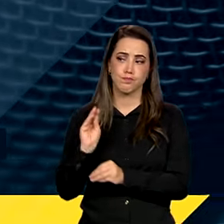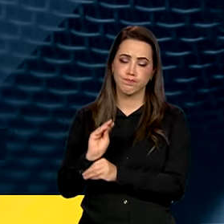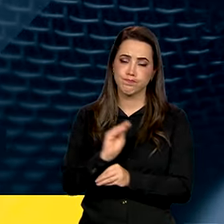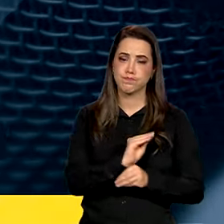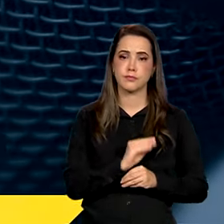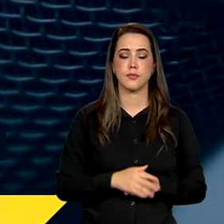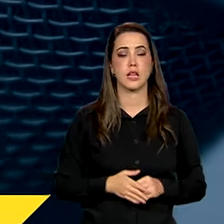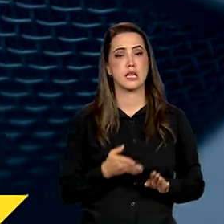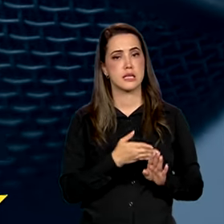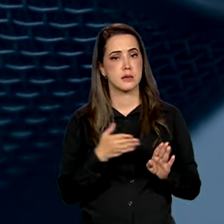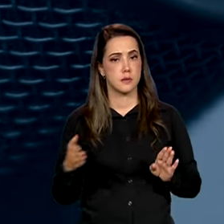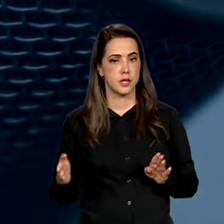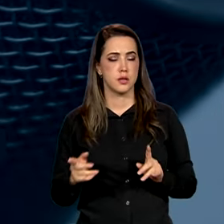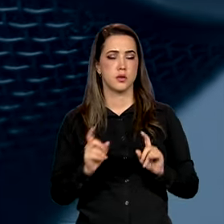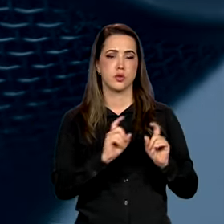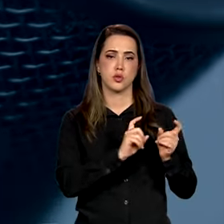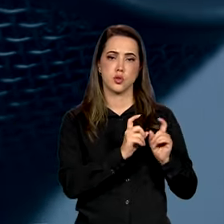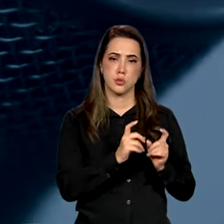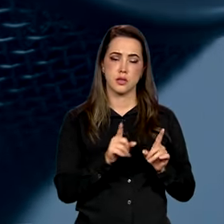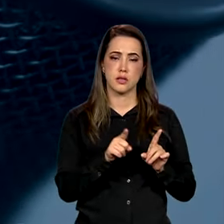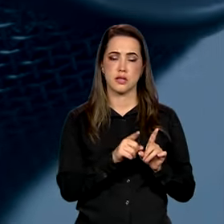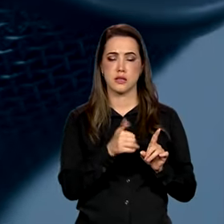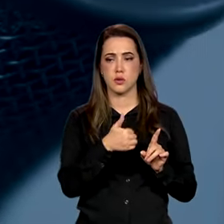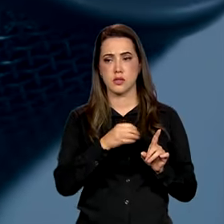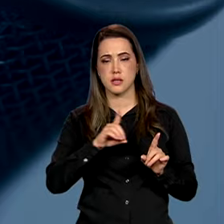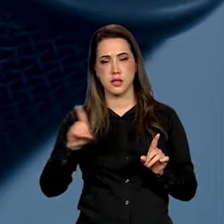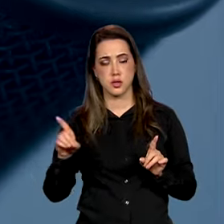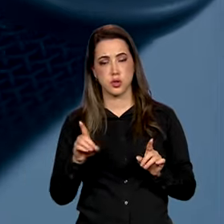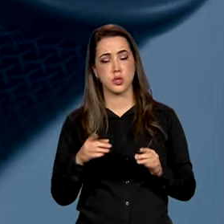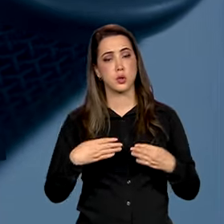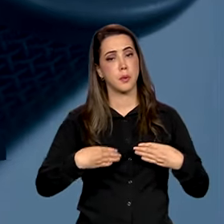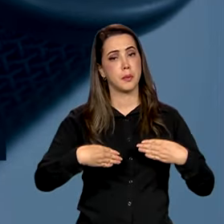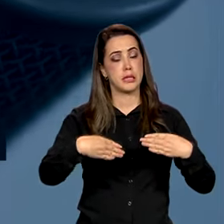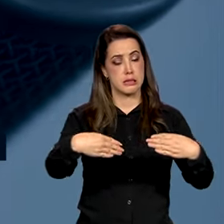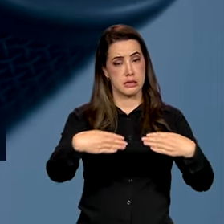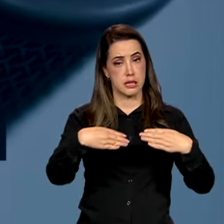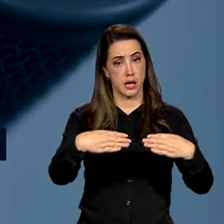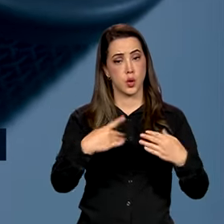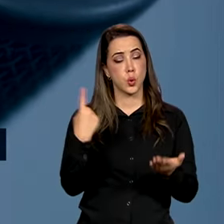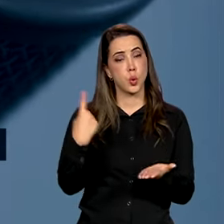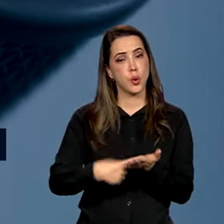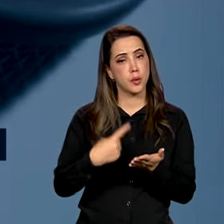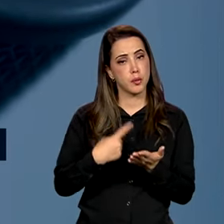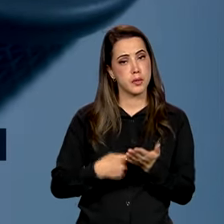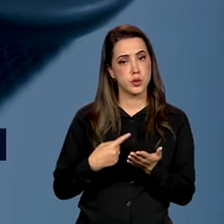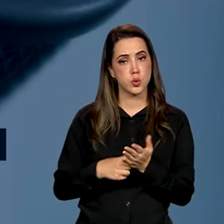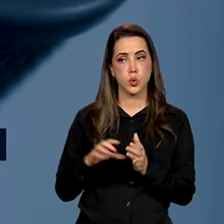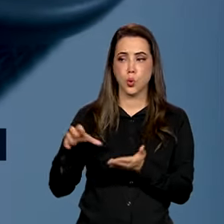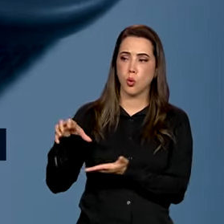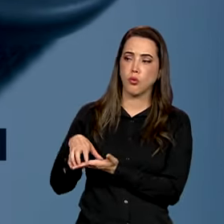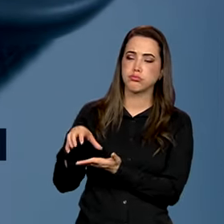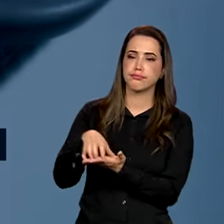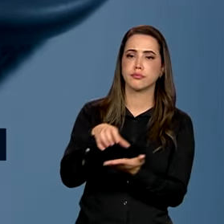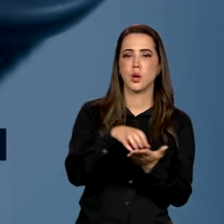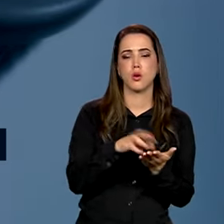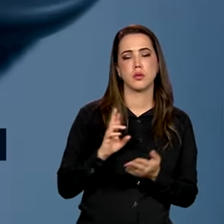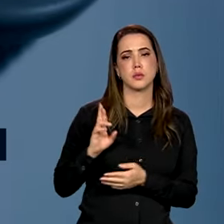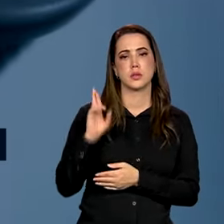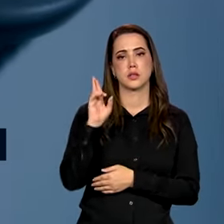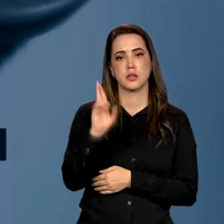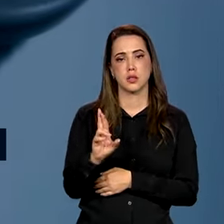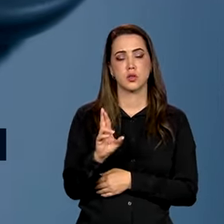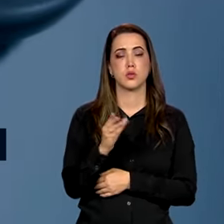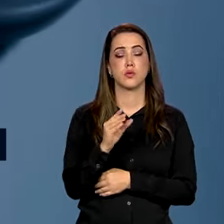dias o ministério da gestão e da Inovação em serviço público fechou acordo com a entidades representativas dos Servidores do Poder